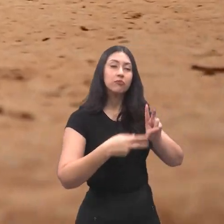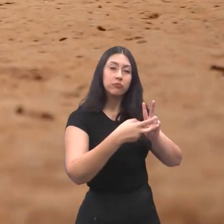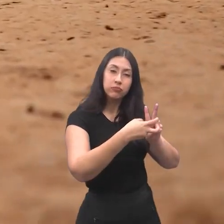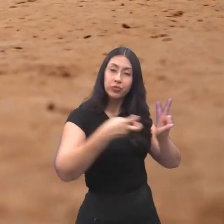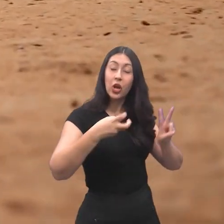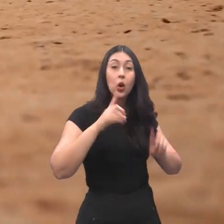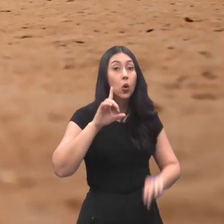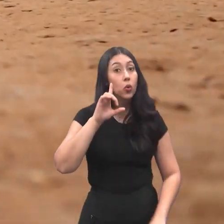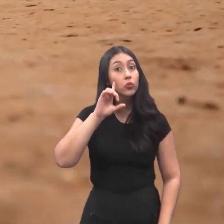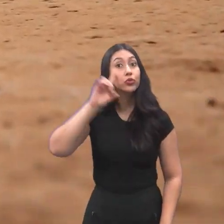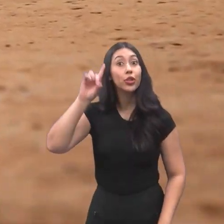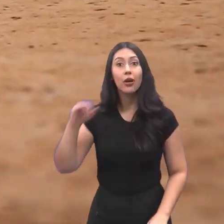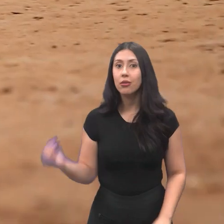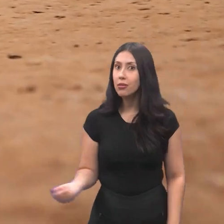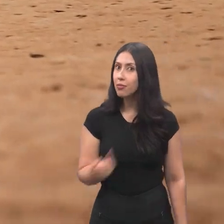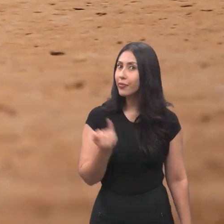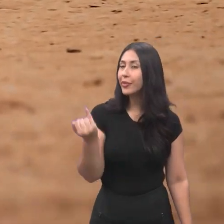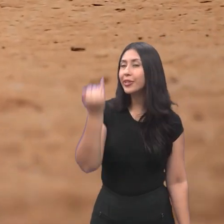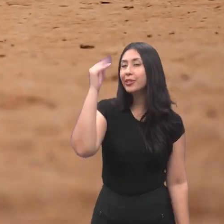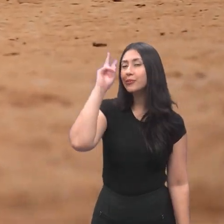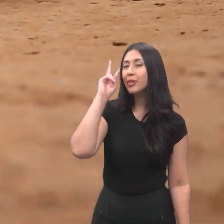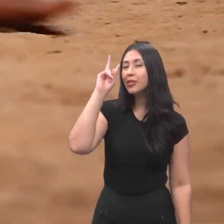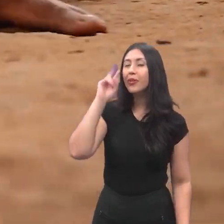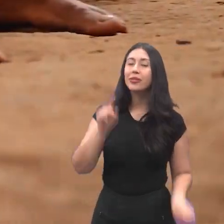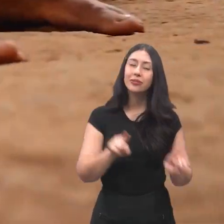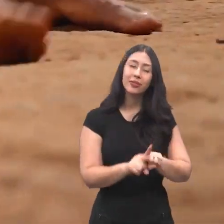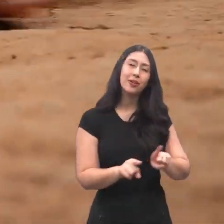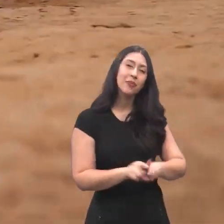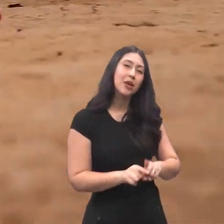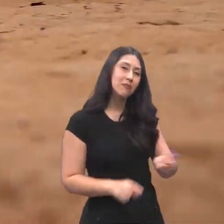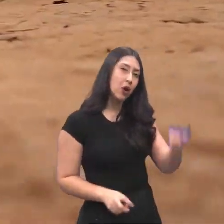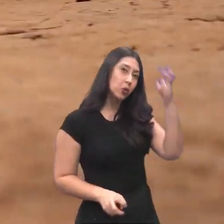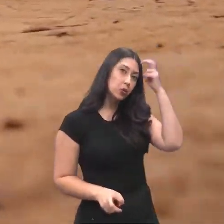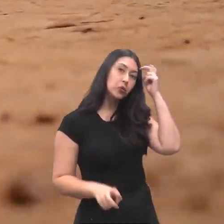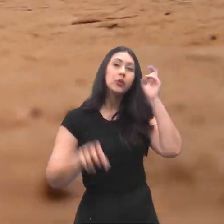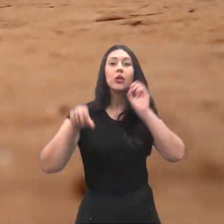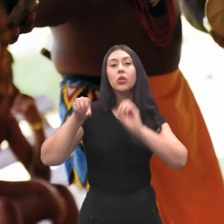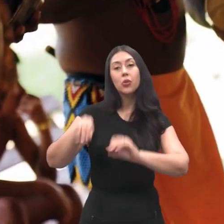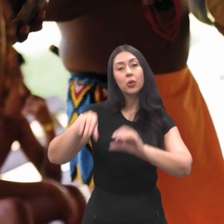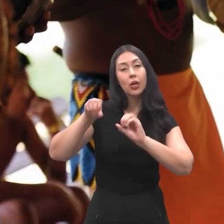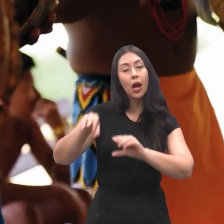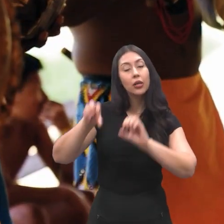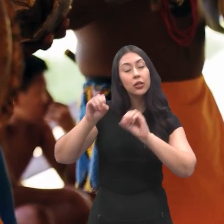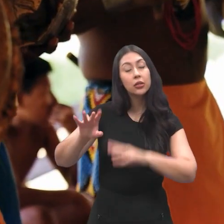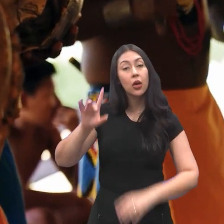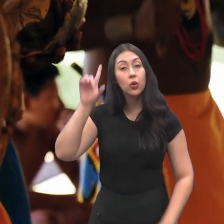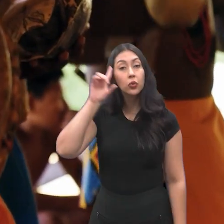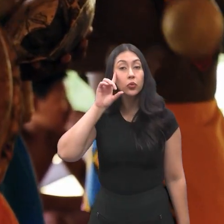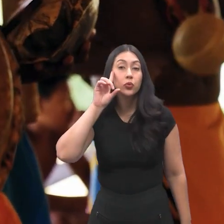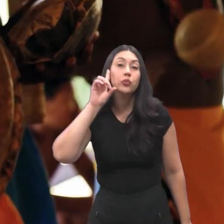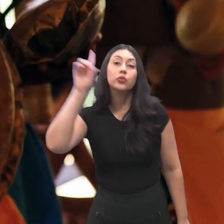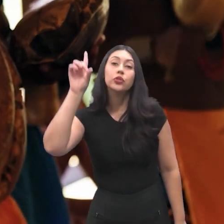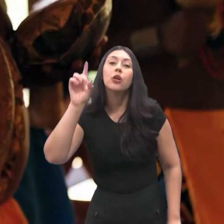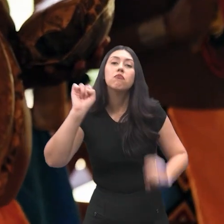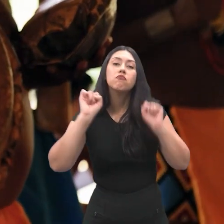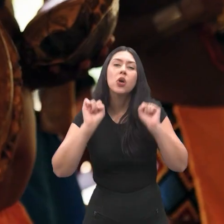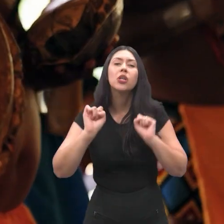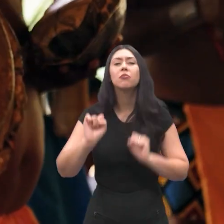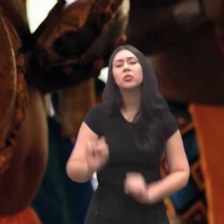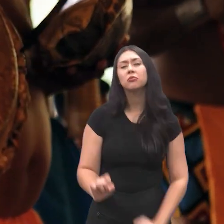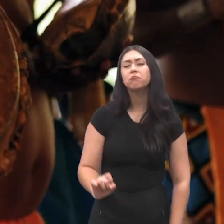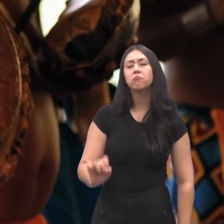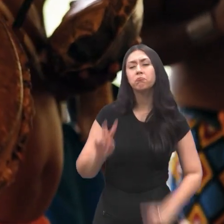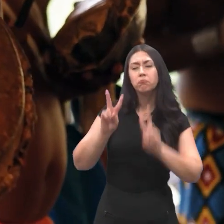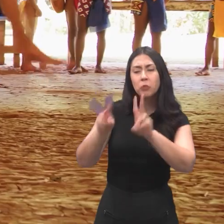data importante tanto do ponto de vista histórico e cultural quanto educacional. A partir desse dia, é possível trabalhar